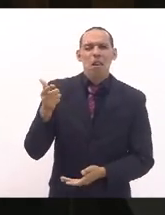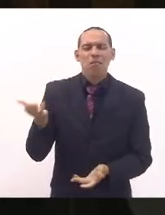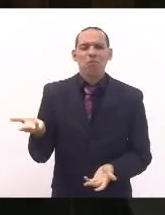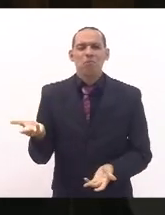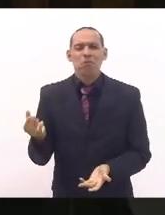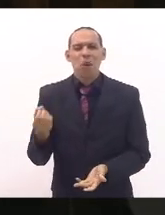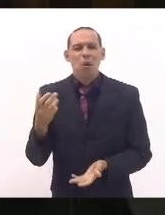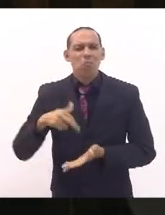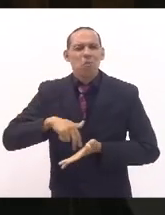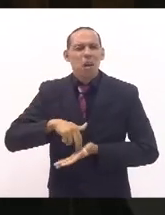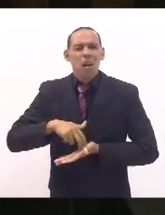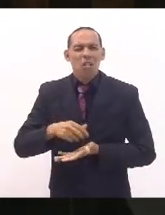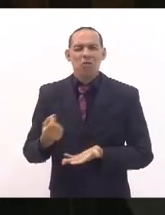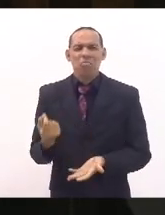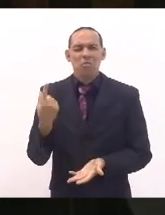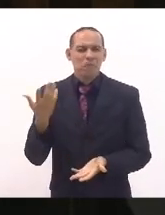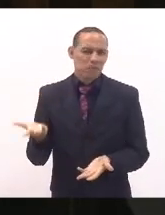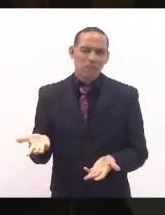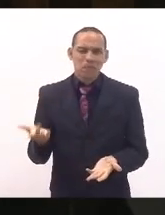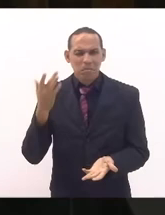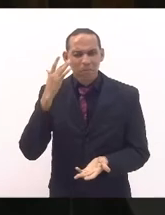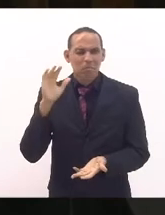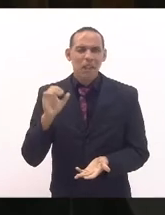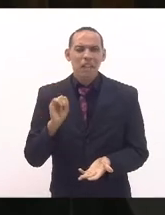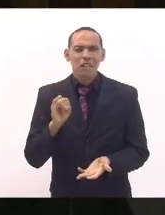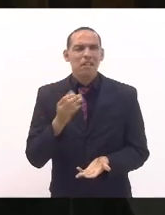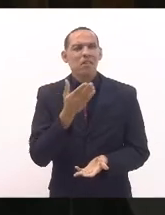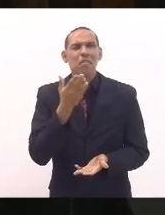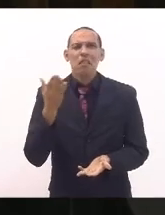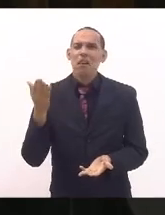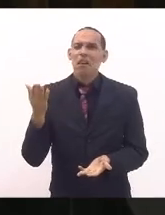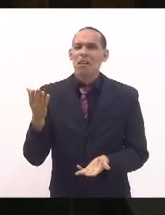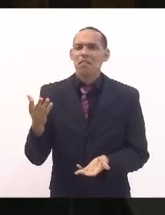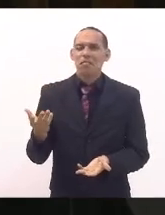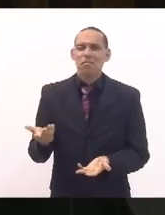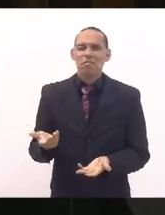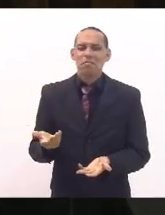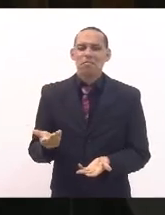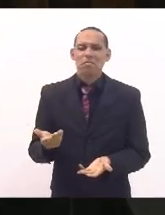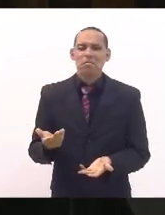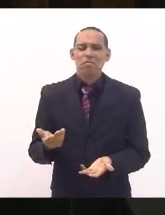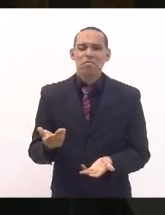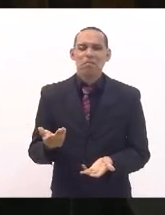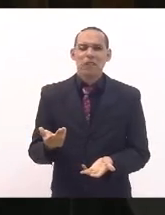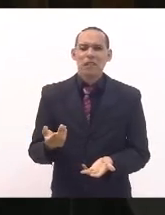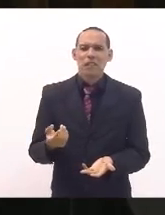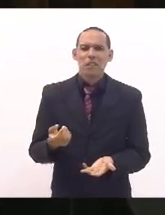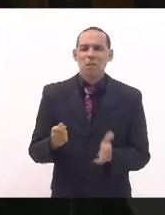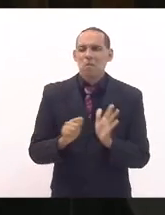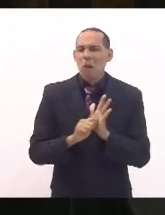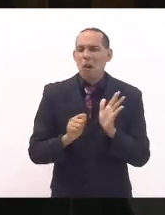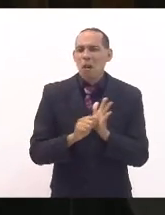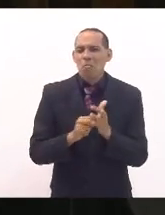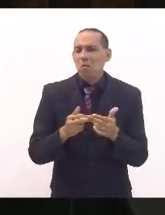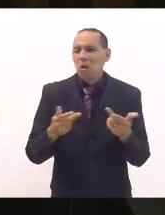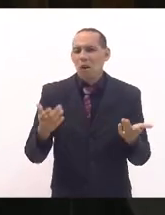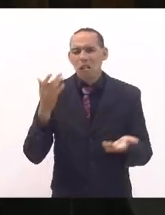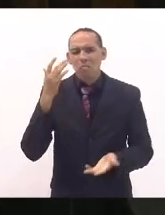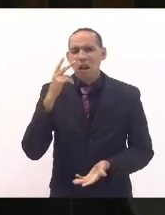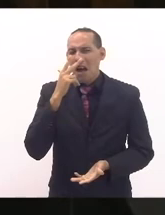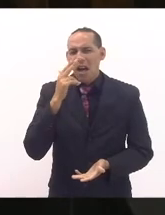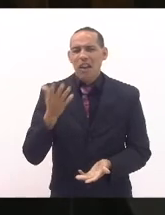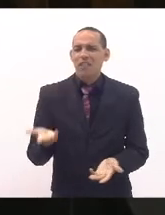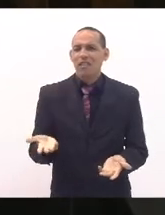uma dancinha meio esquisita, não sei se estão donos de si, se usaram algum tipo de entorpecente, que é o que me